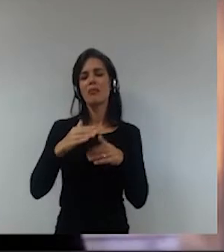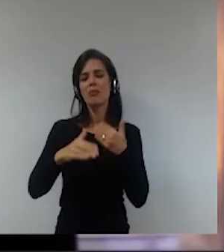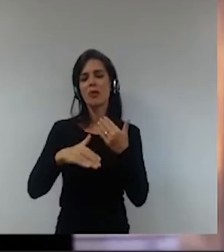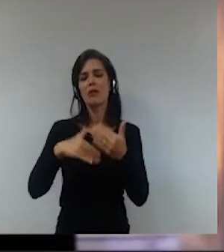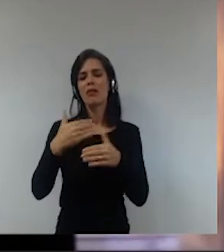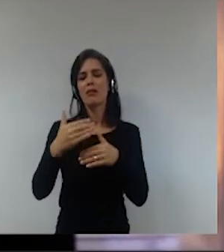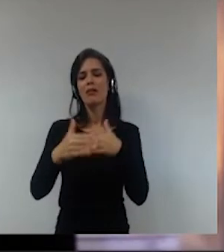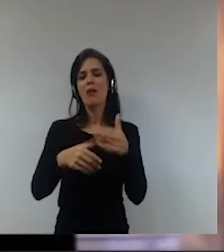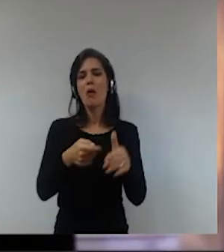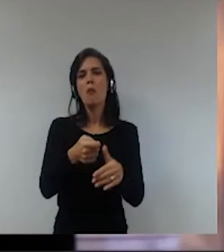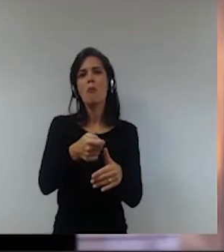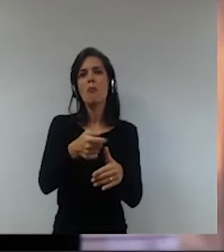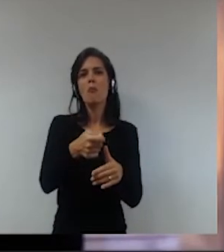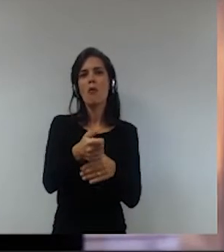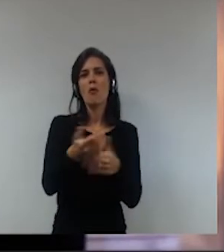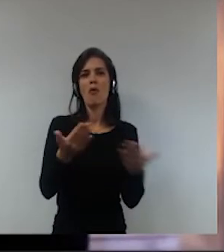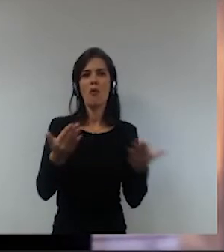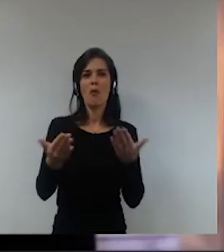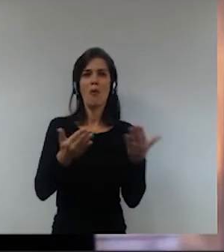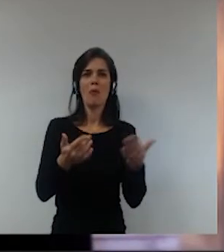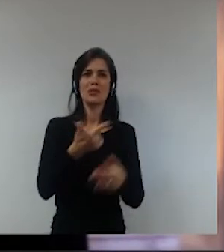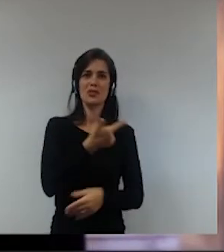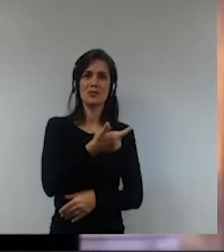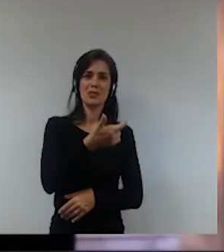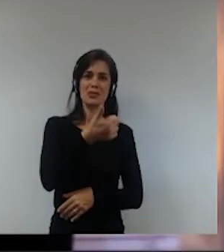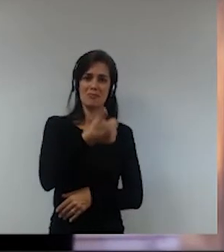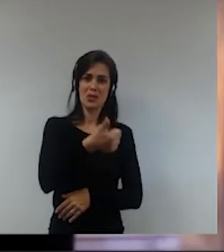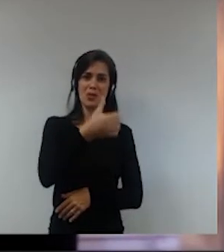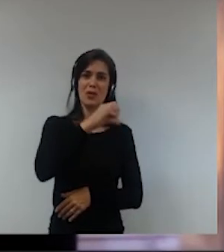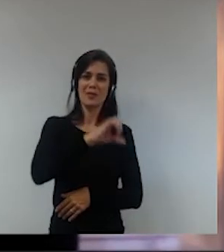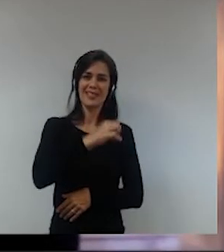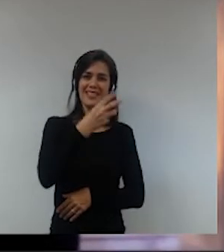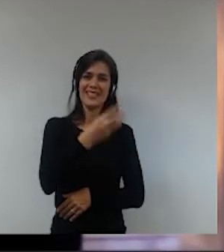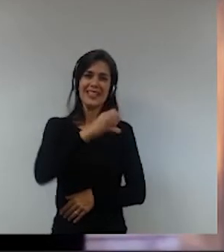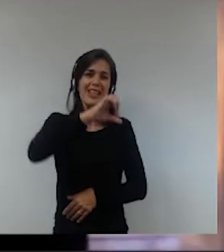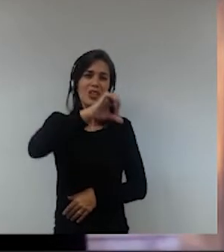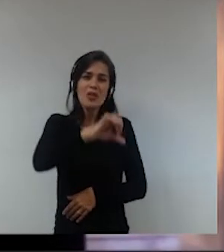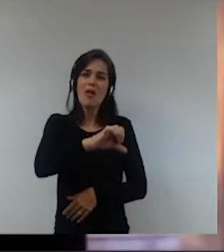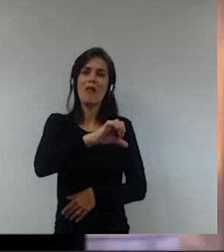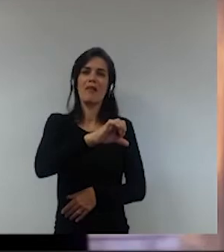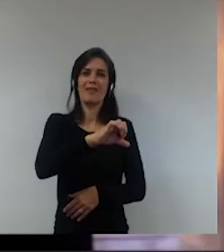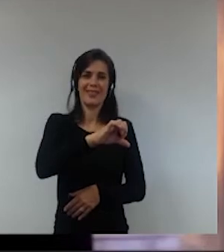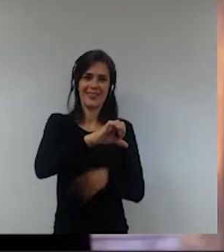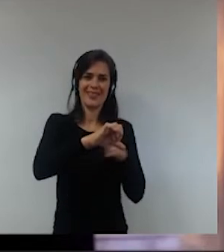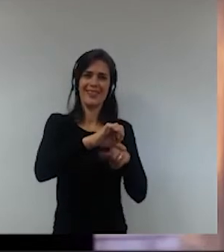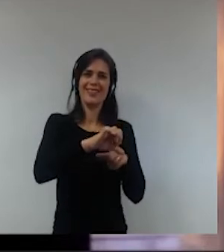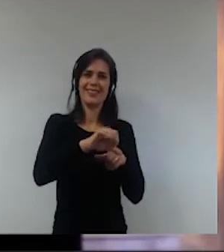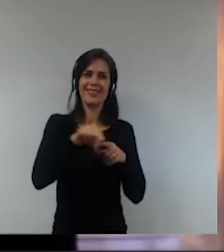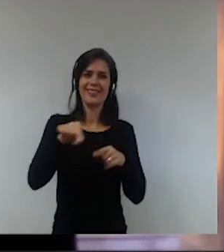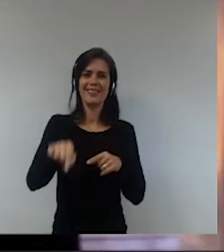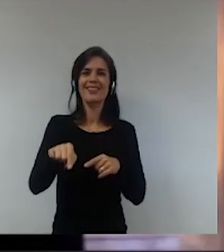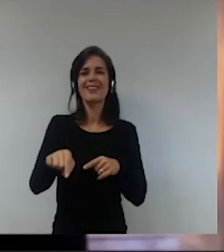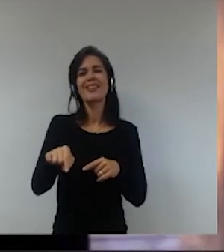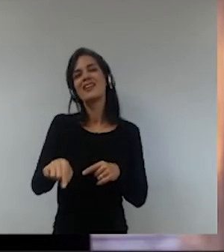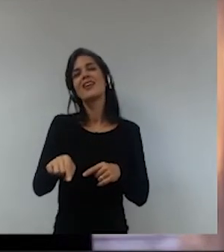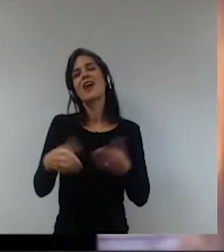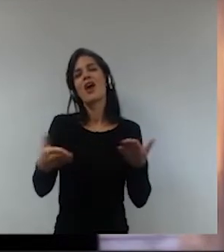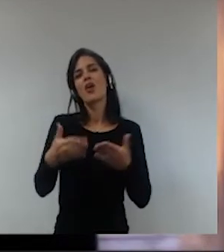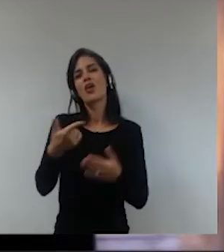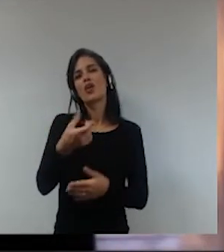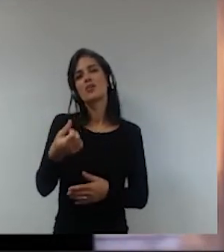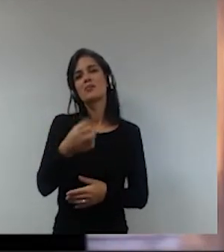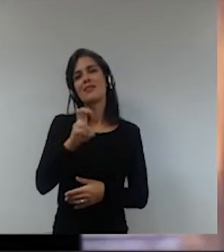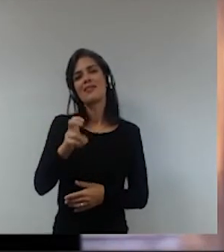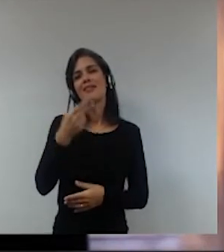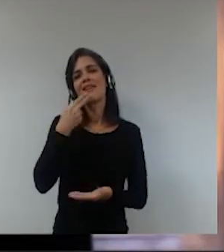ao Código de Processo Civil de 39. Vejam só vocês, o Código de Processo Civil de 2015 ainda fala em carta precatória. Nós